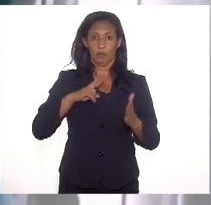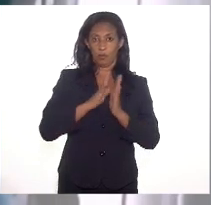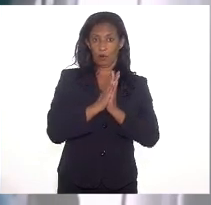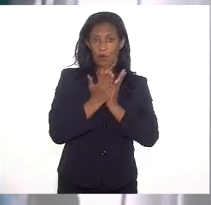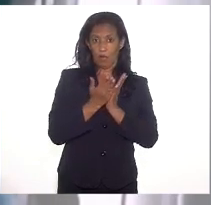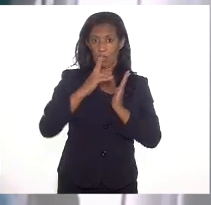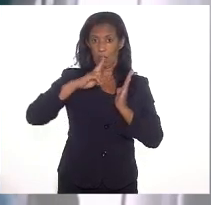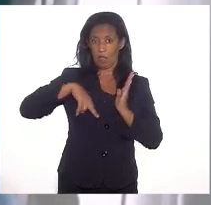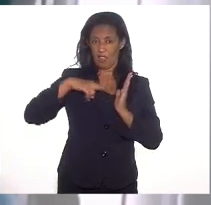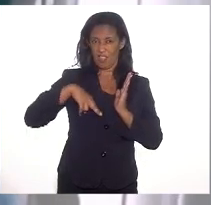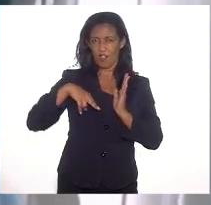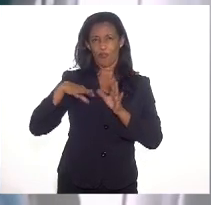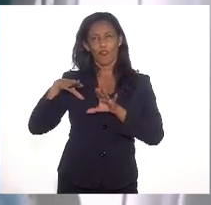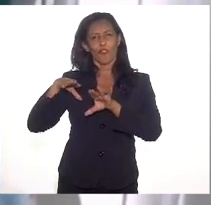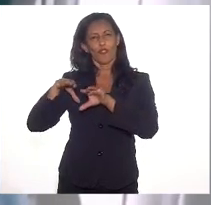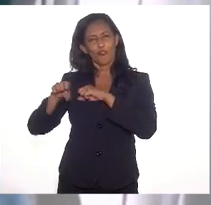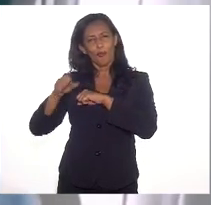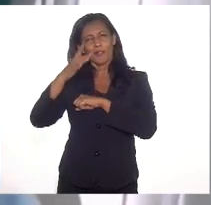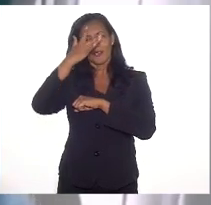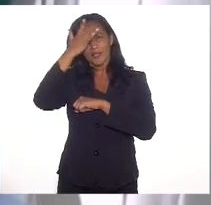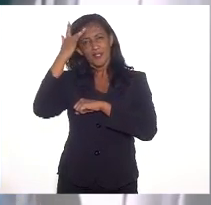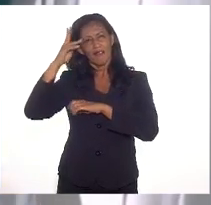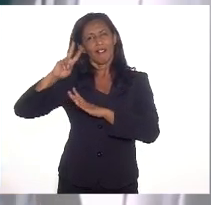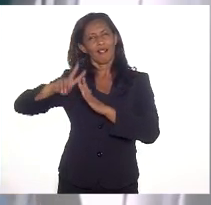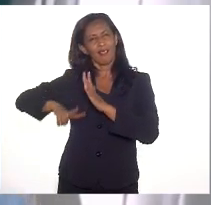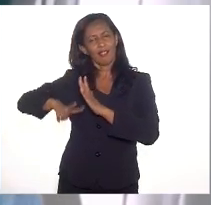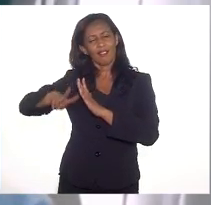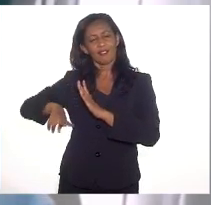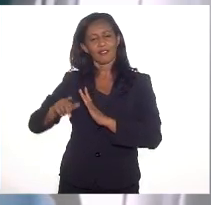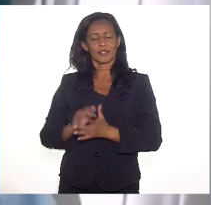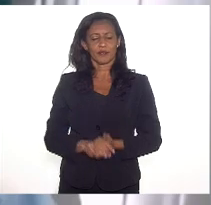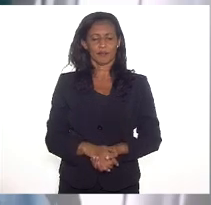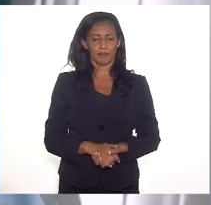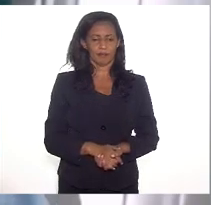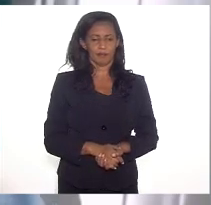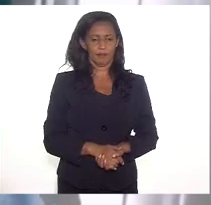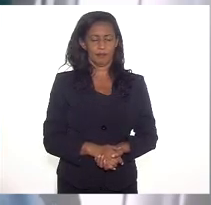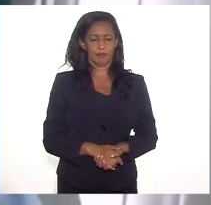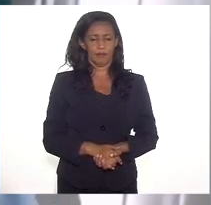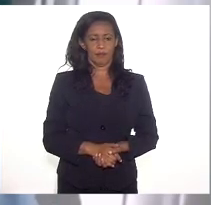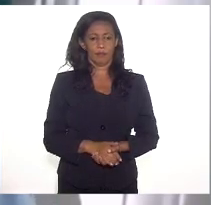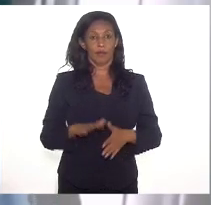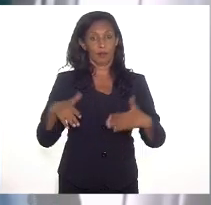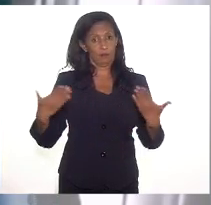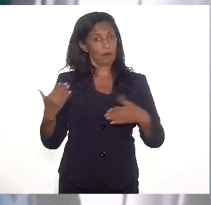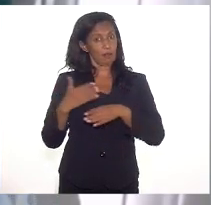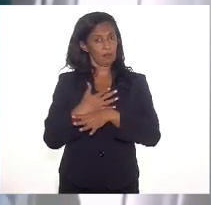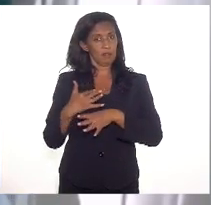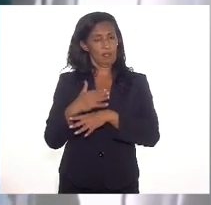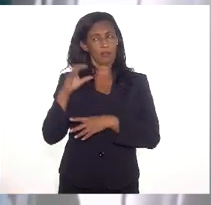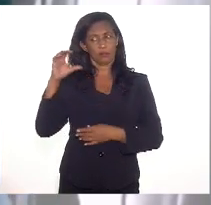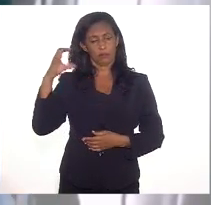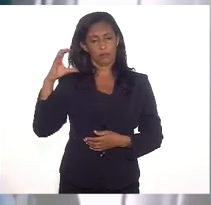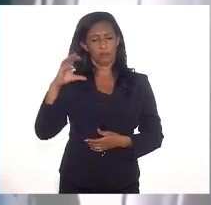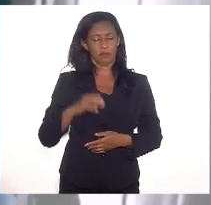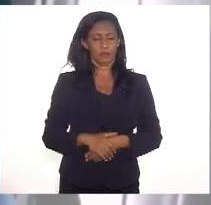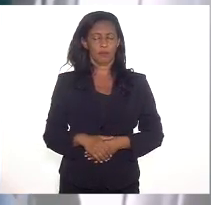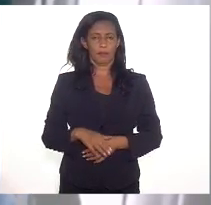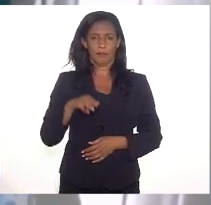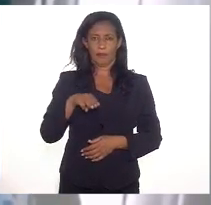de formação de leitores no âmbito da rede municipal e da cidade de Niterói.